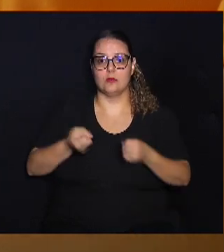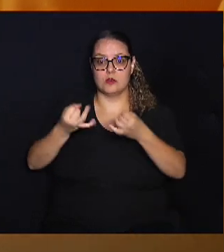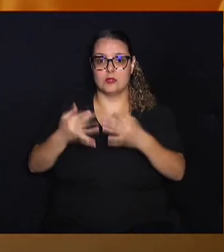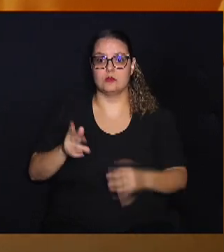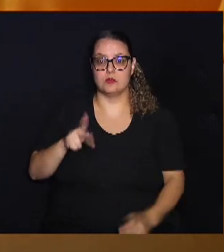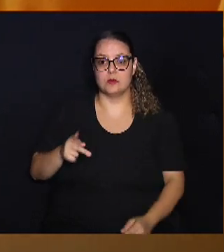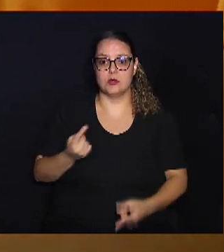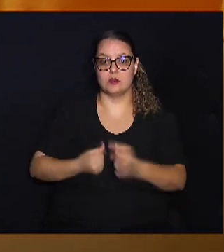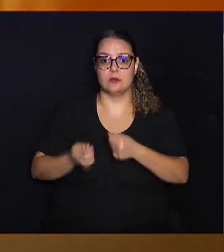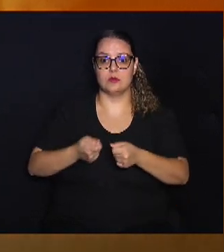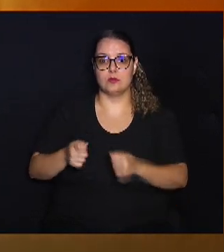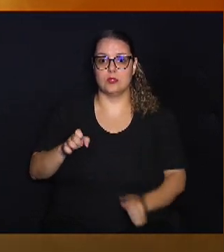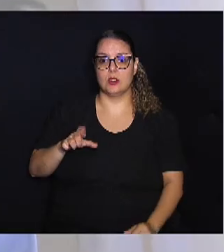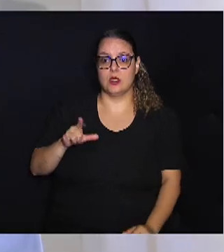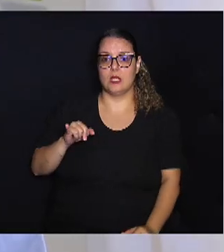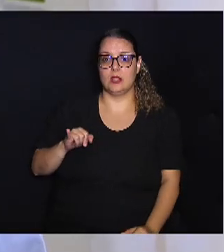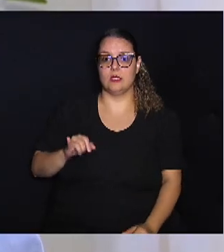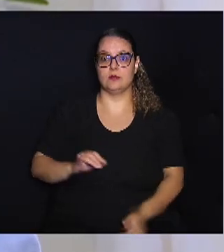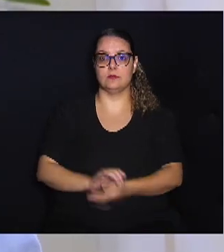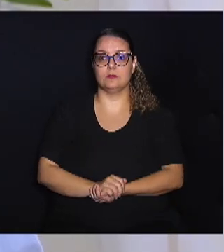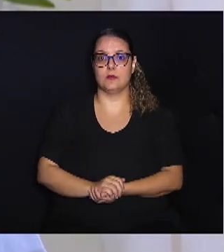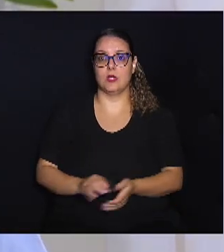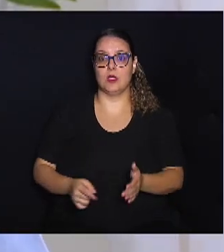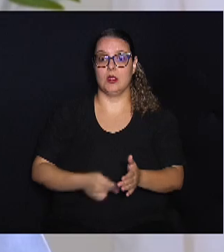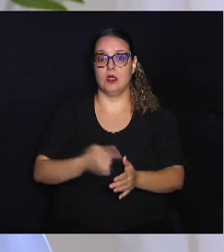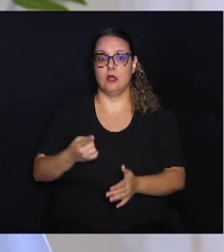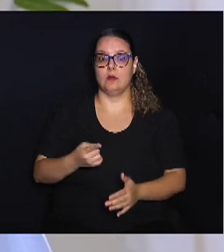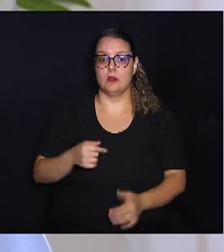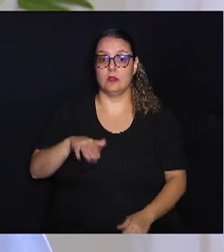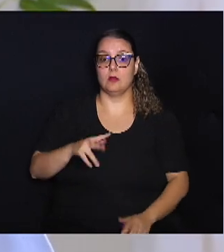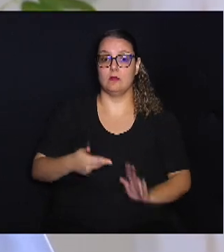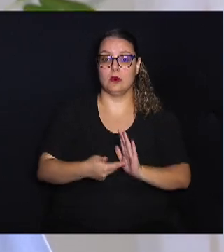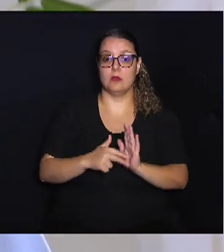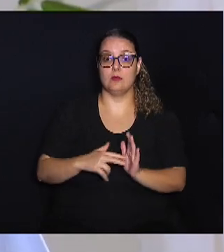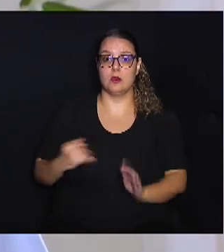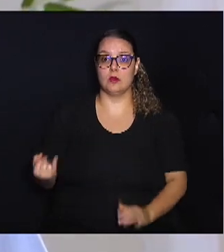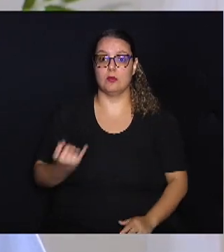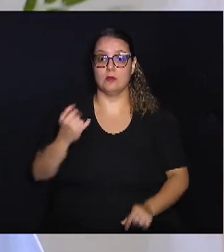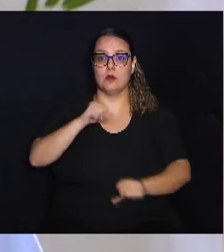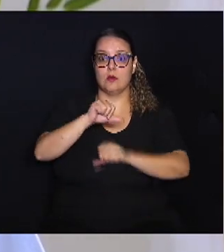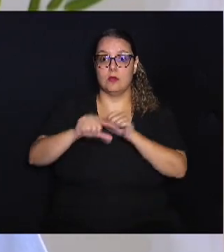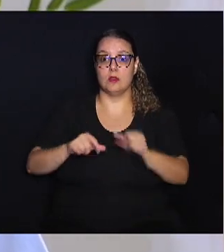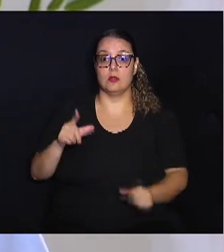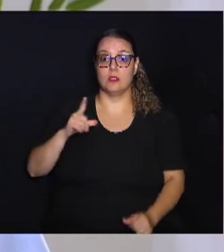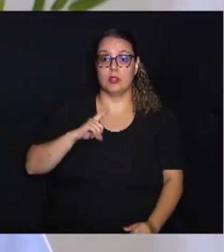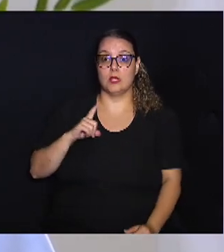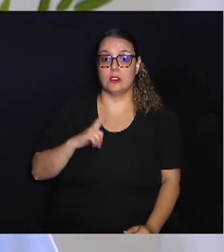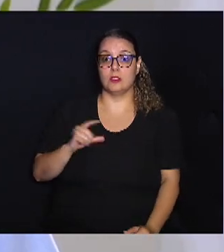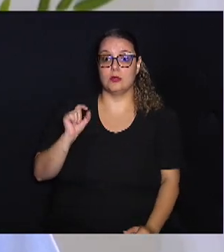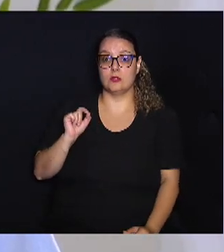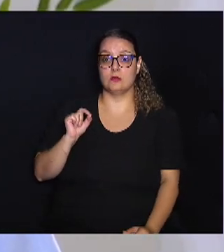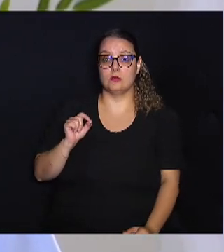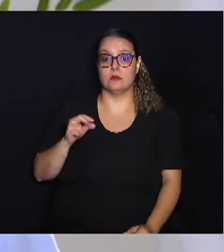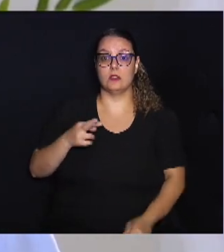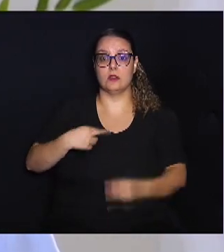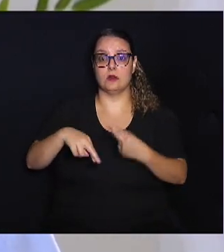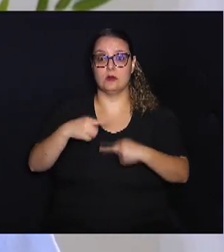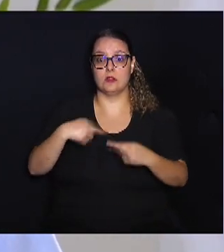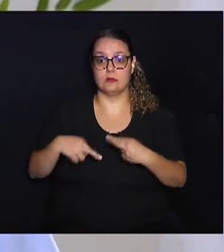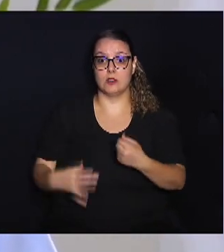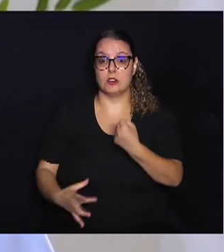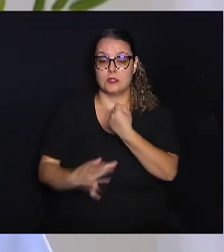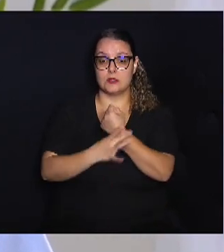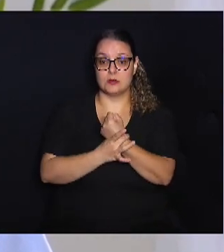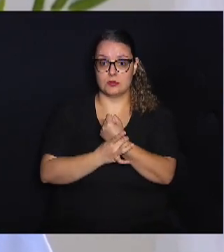economia, Eli Borochovicius. A primeira e mais significativa mudança que está tendo é em relação à